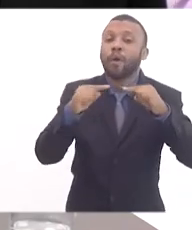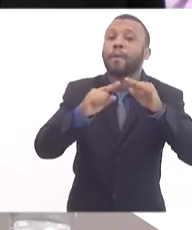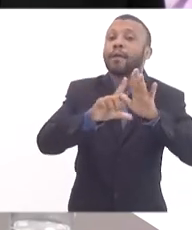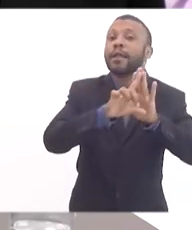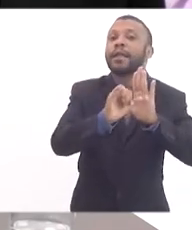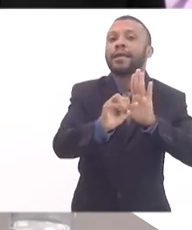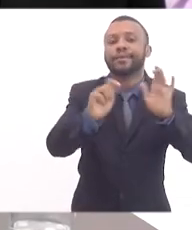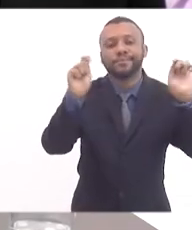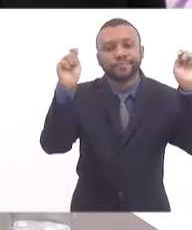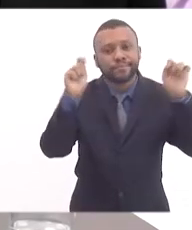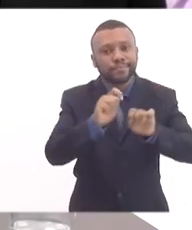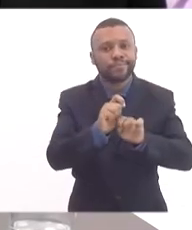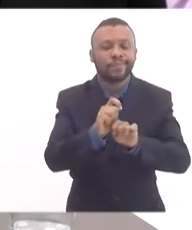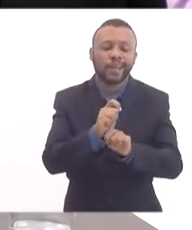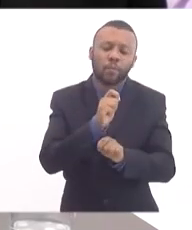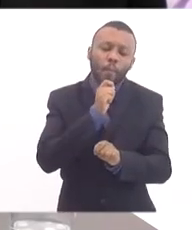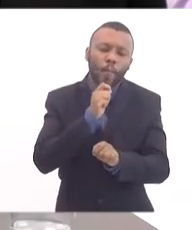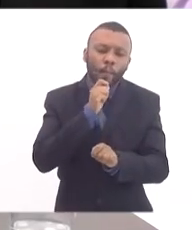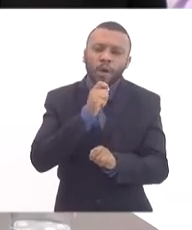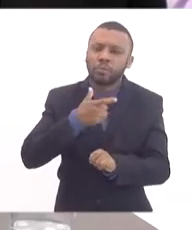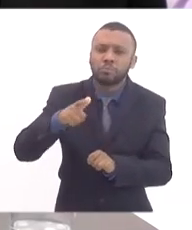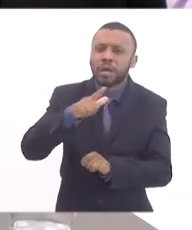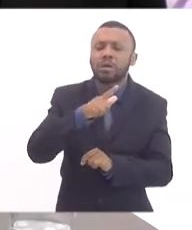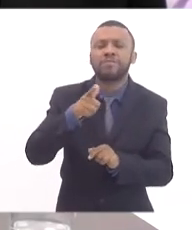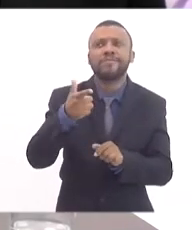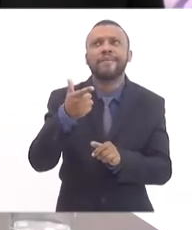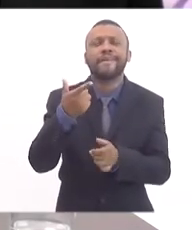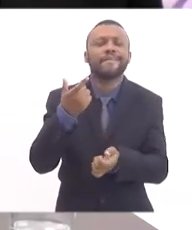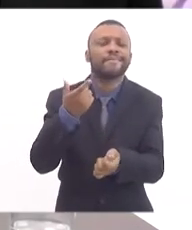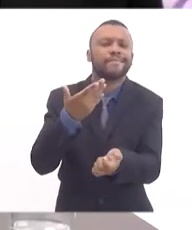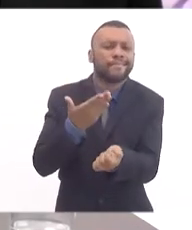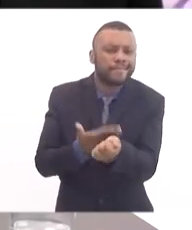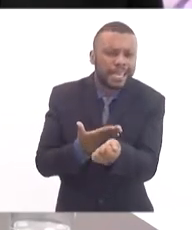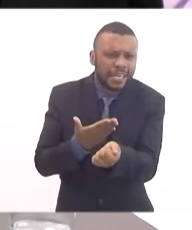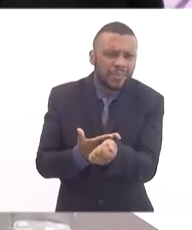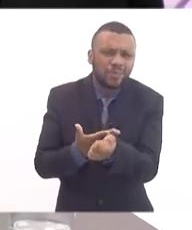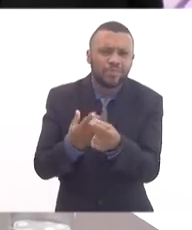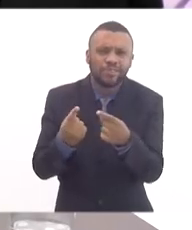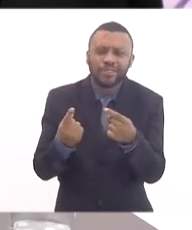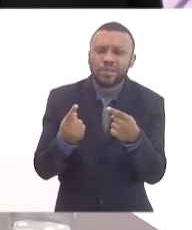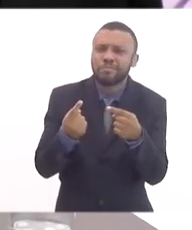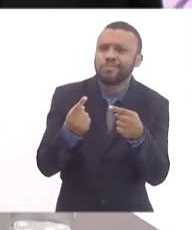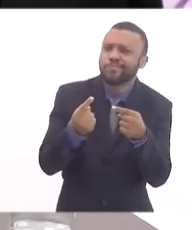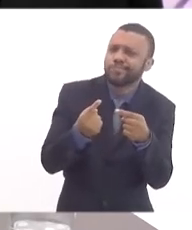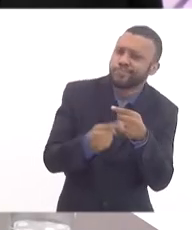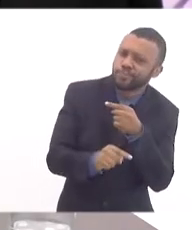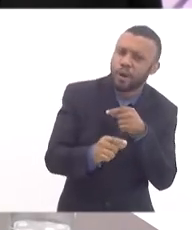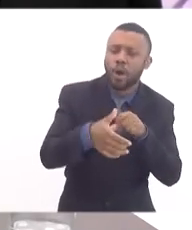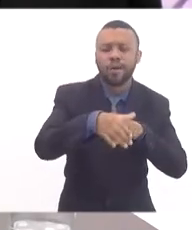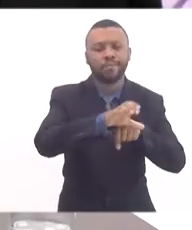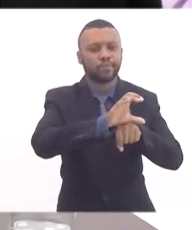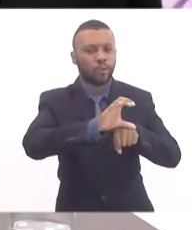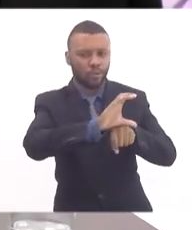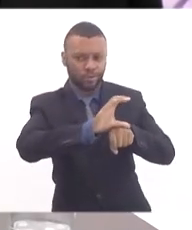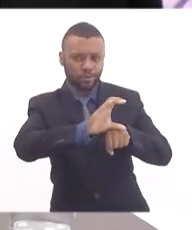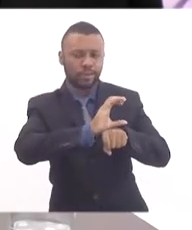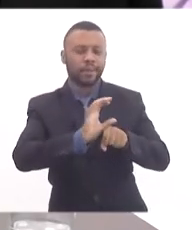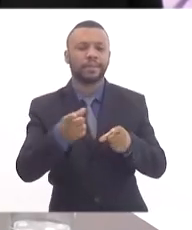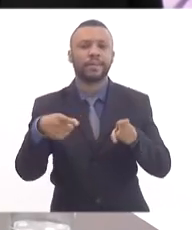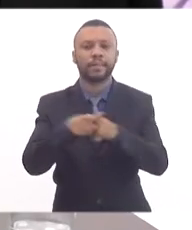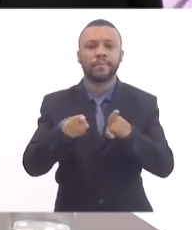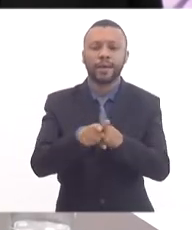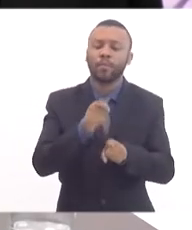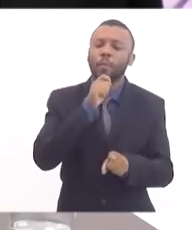possível vício de constitucionalidade também não me pareceu haver problema aqui